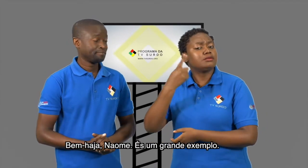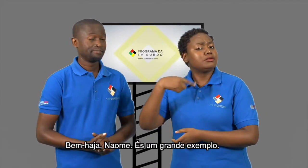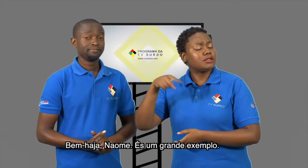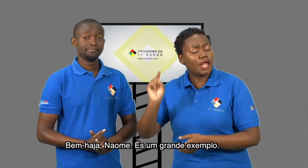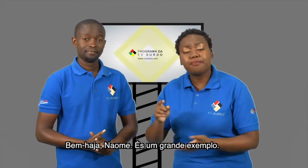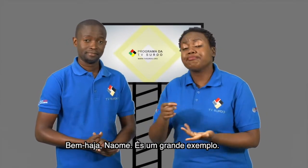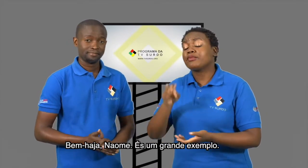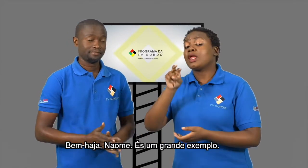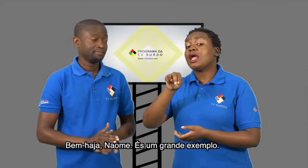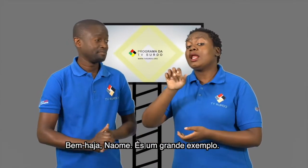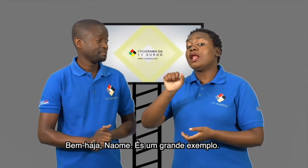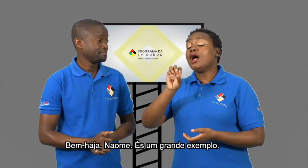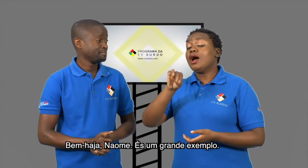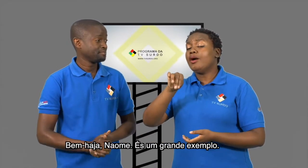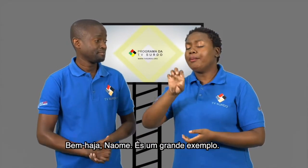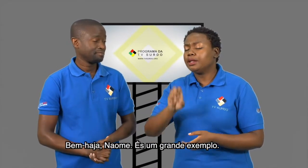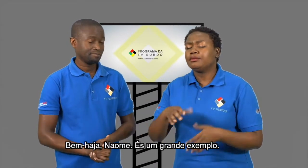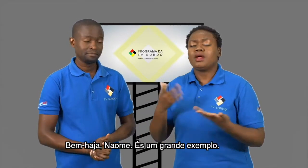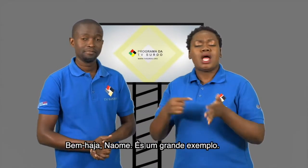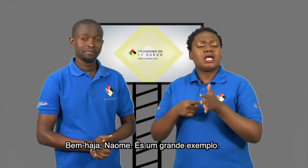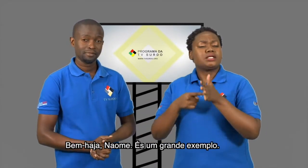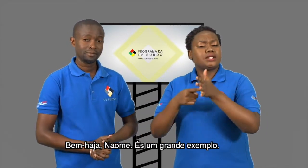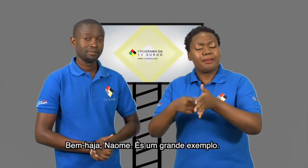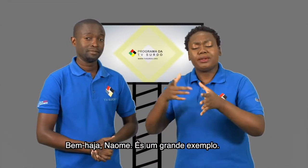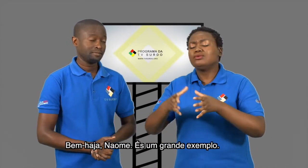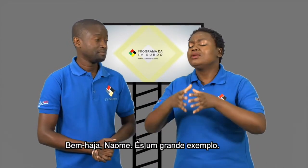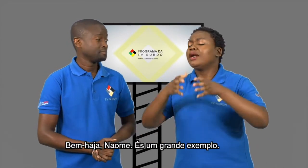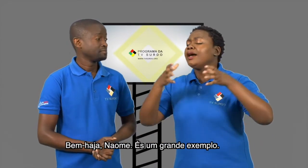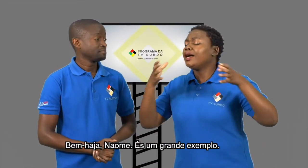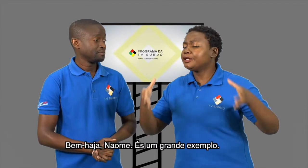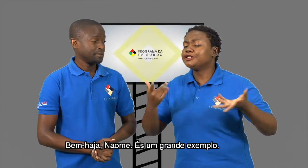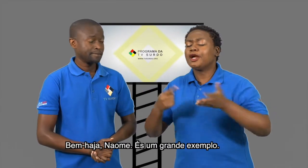Bem haja, Naomi. És um grande exemplo.